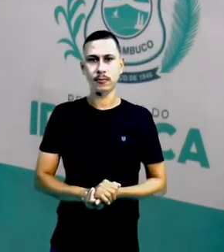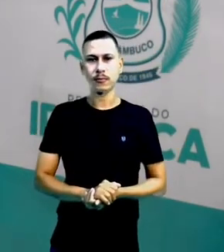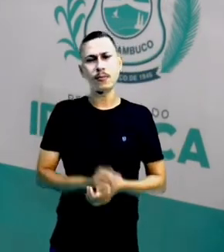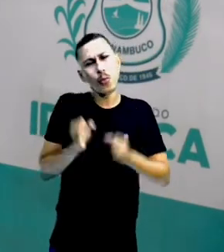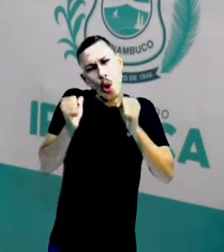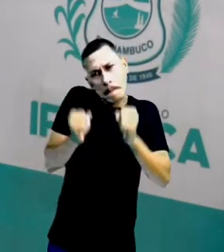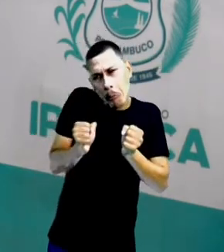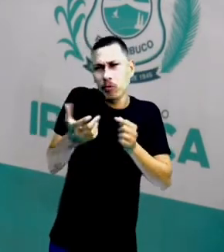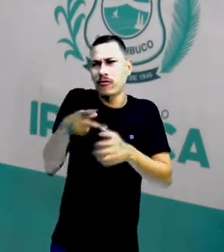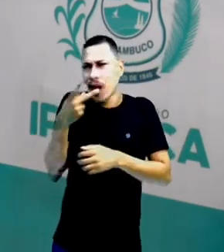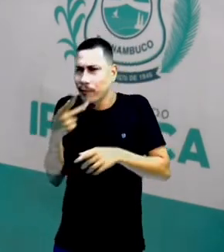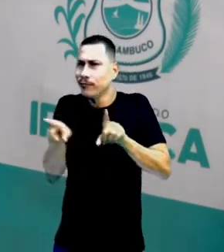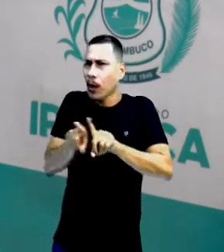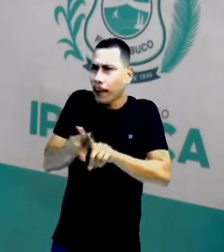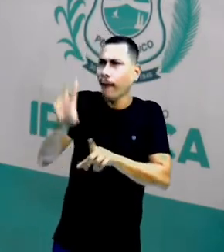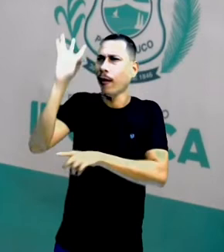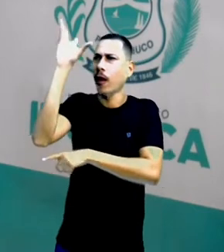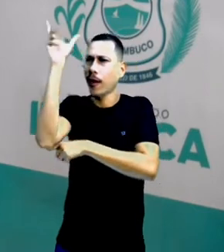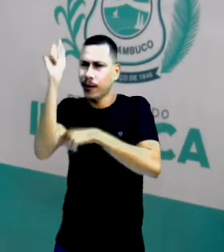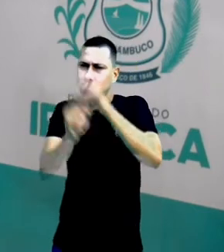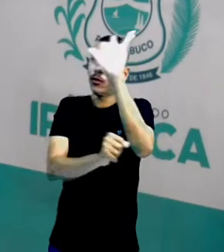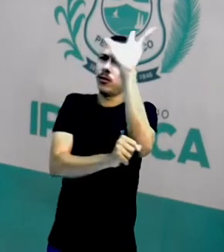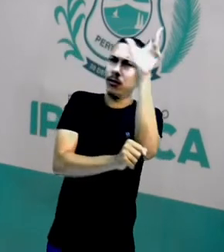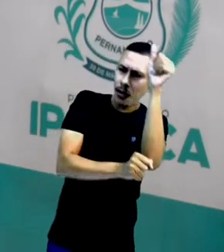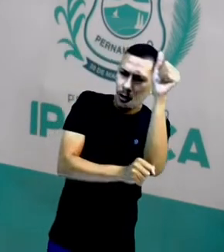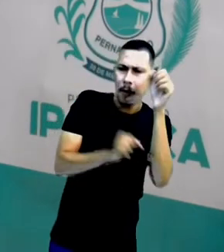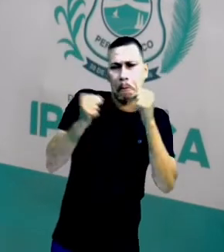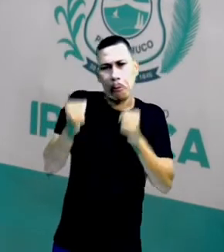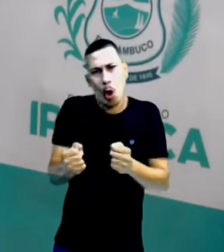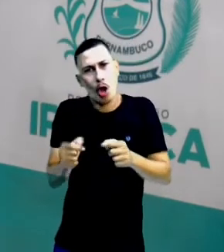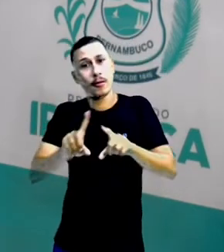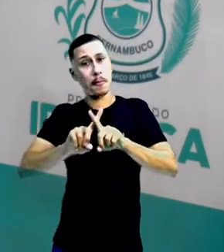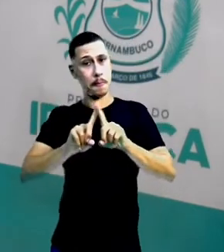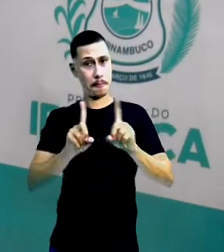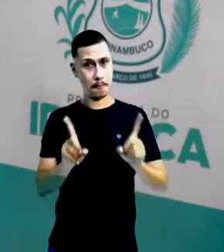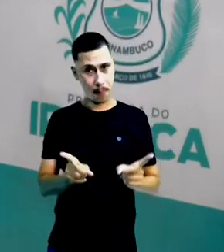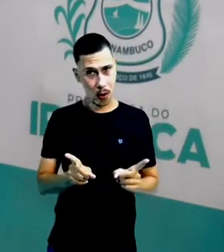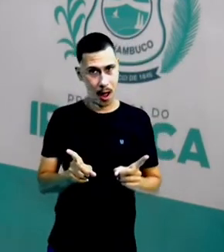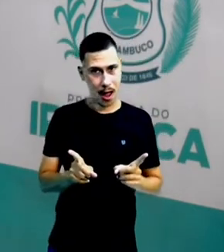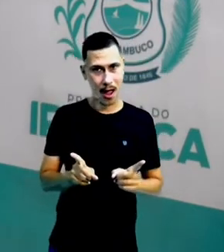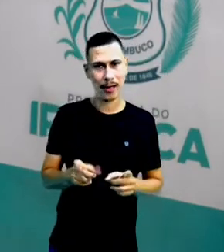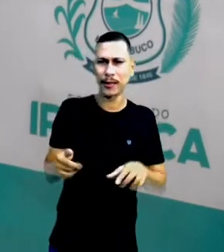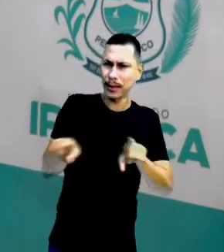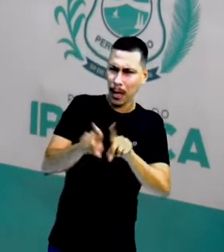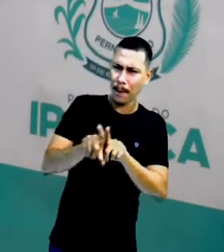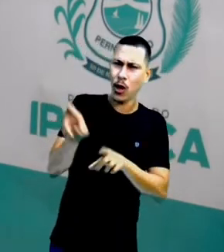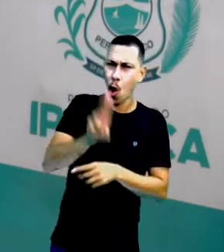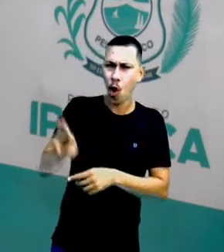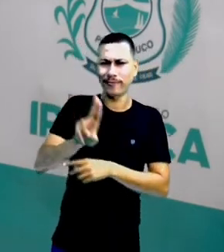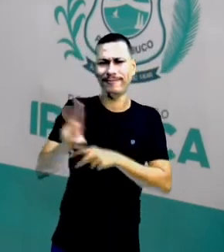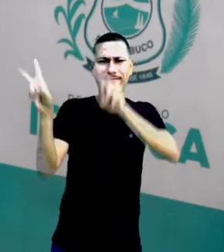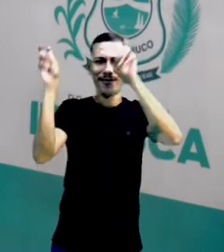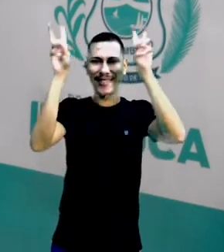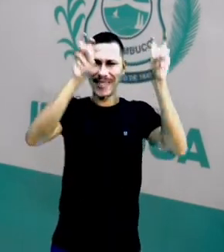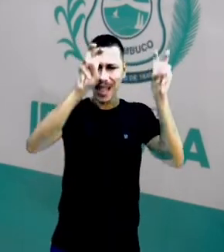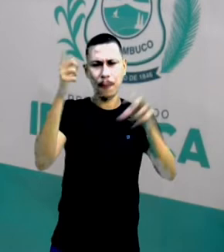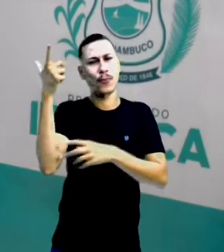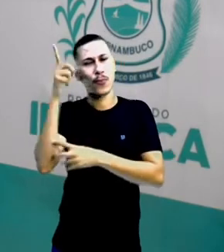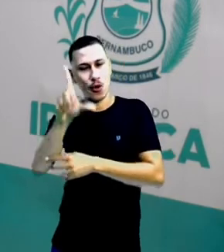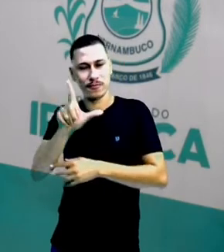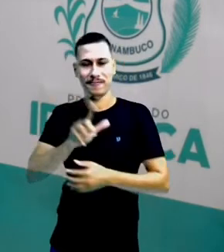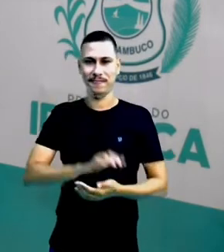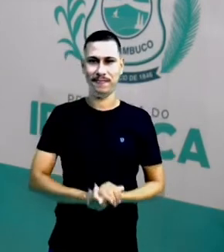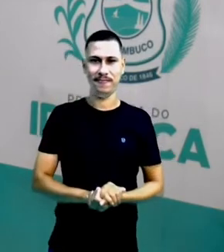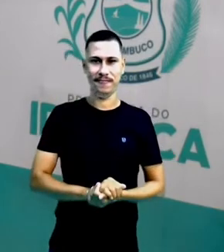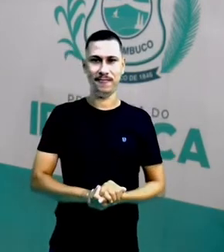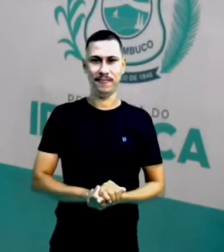não possa abordar temas da natureza. Pode. Agora, além desses temas, ele pode abordar outros